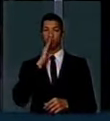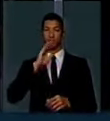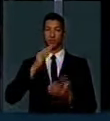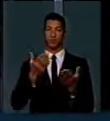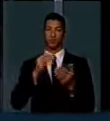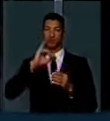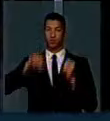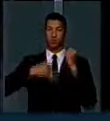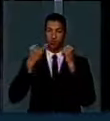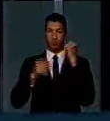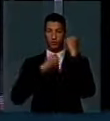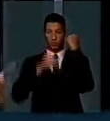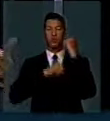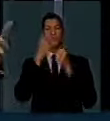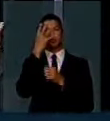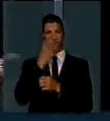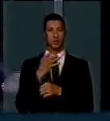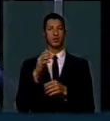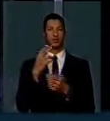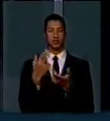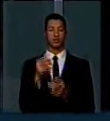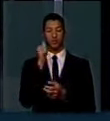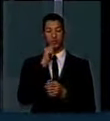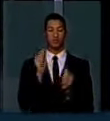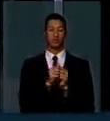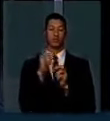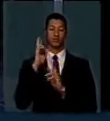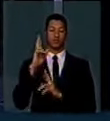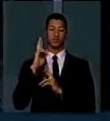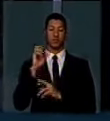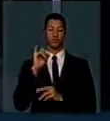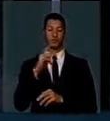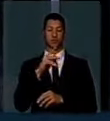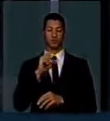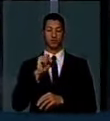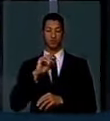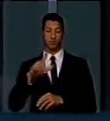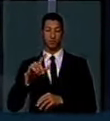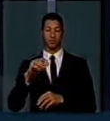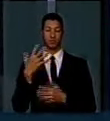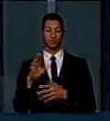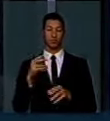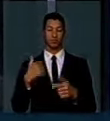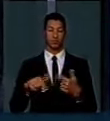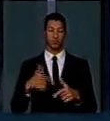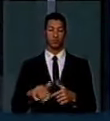séria como Raquel Shirazade com essa representação. Se o PSOL não quer trabalhar,